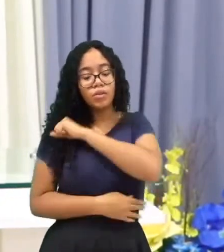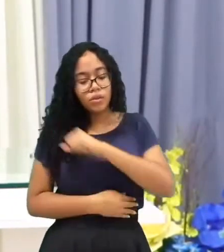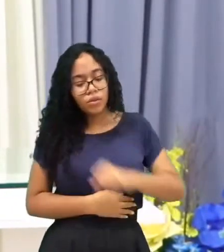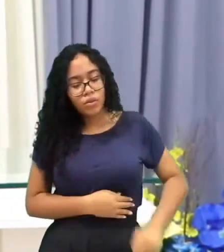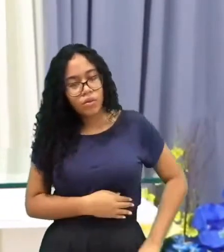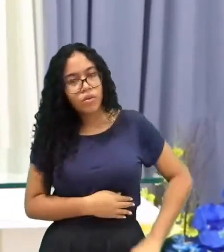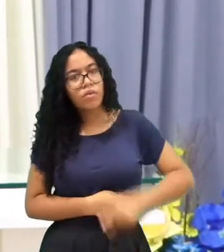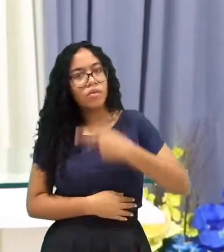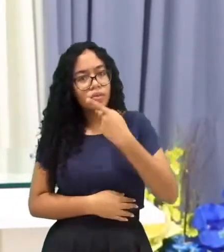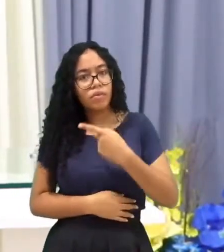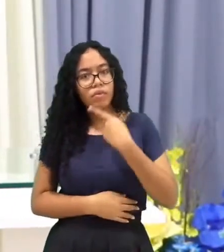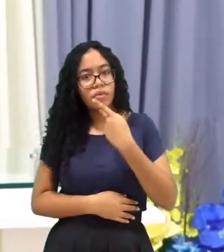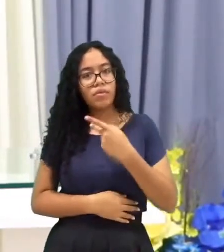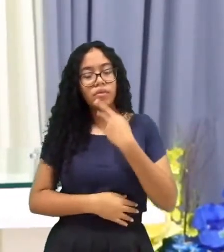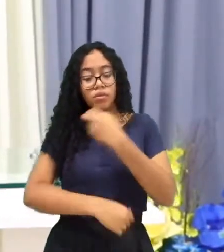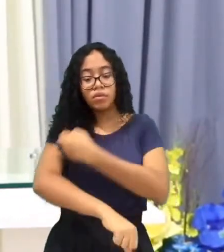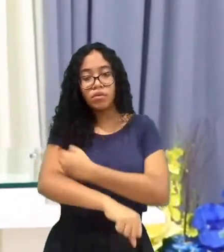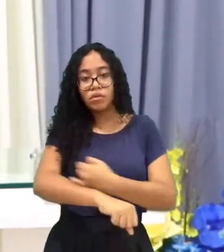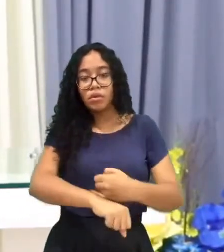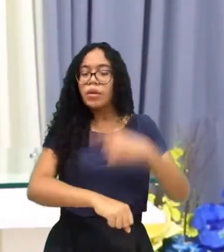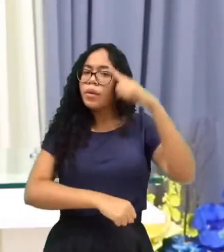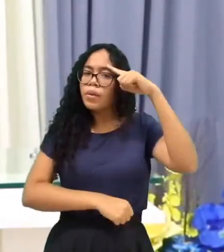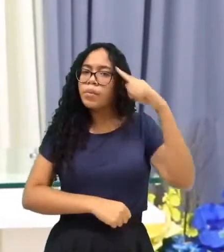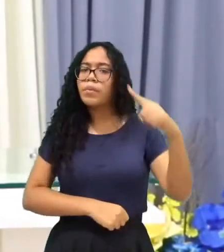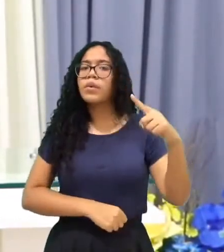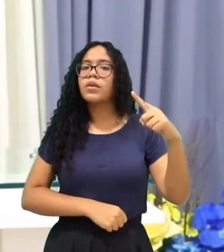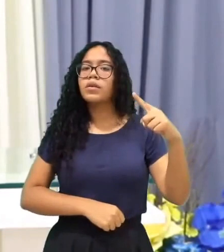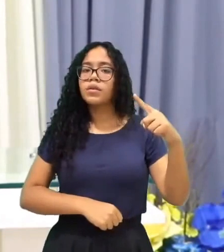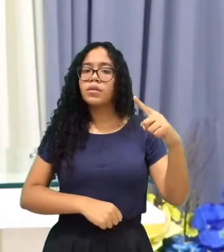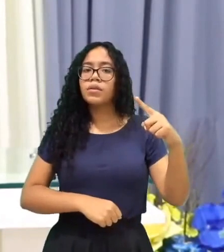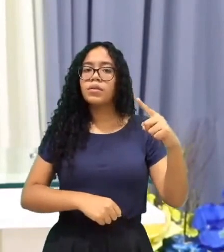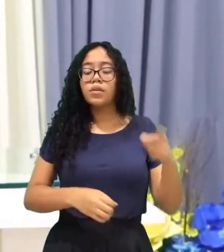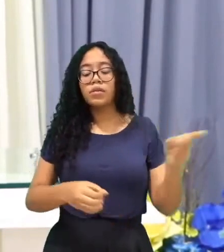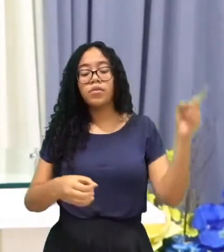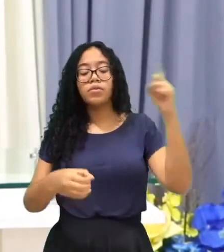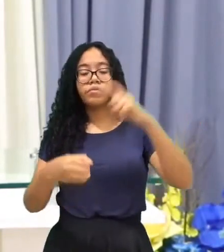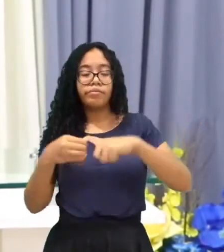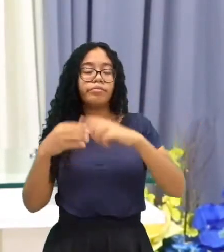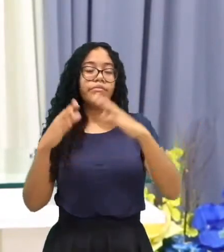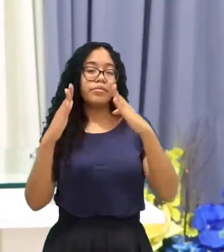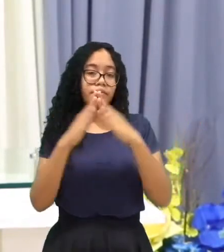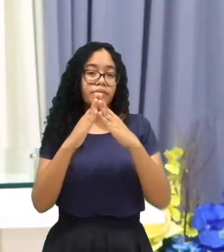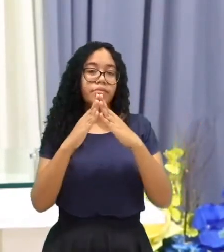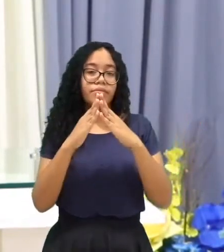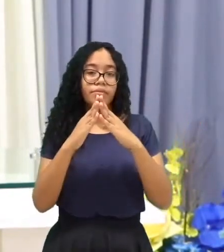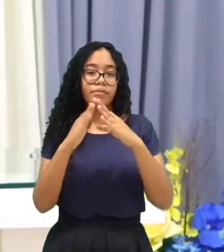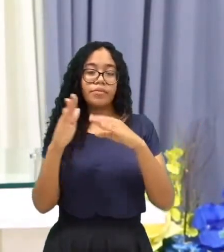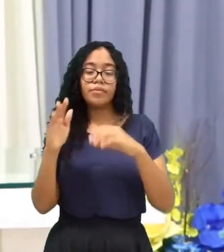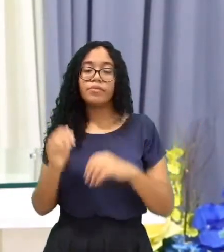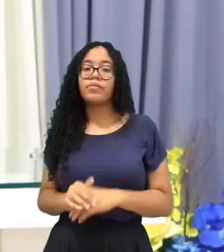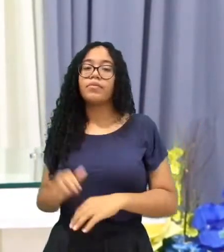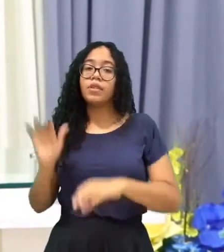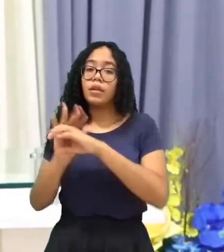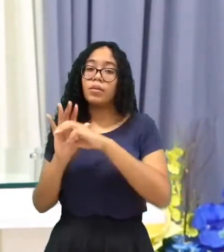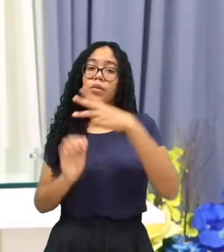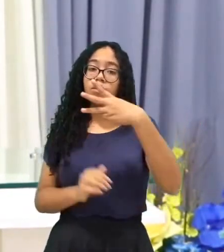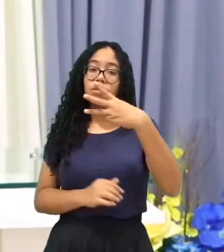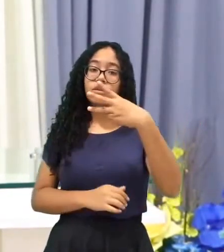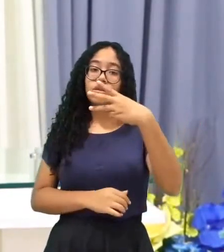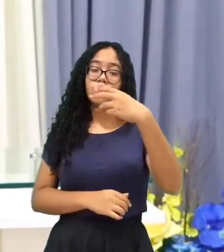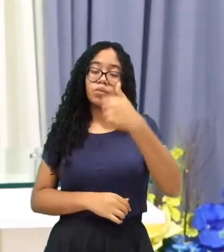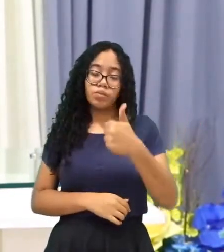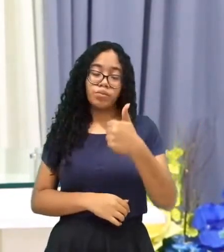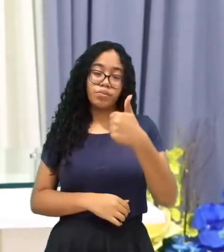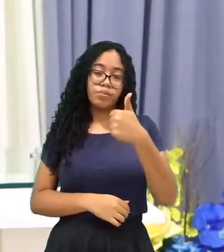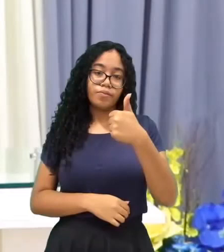ele e manda ele voltar para a casa do seu pai, capítulo 31. Capítulo